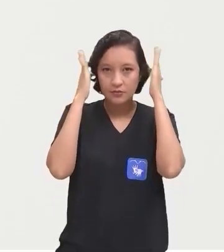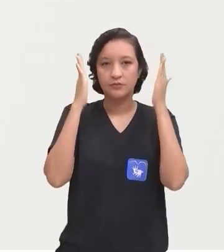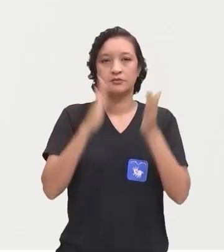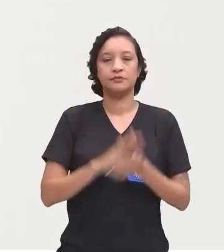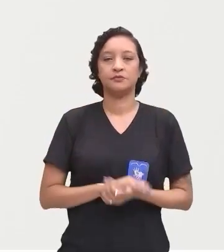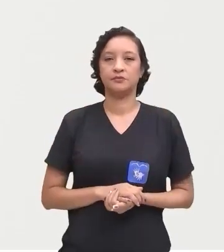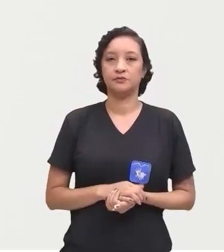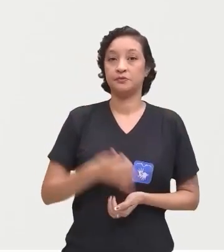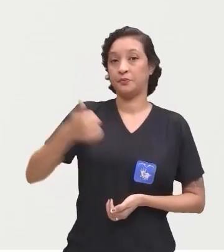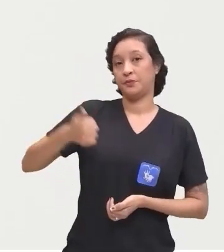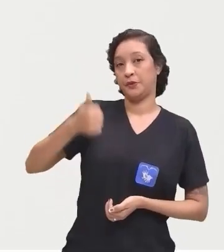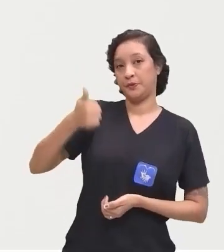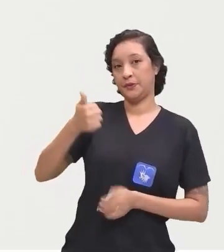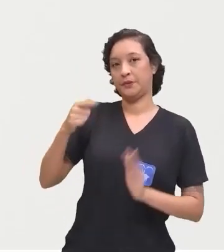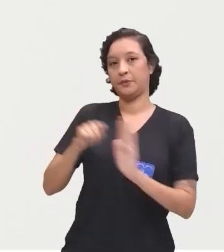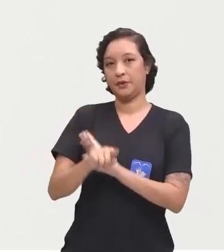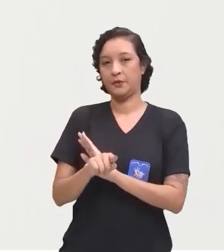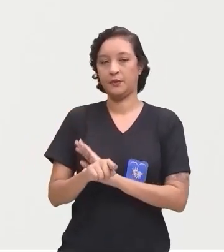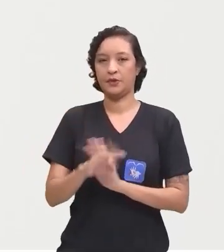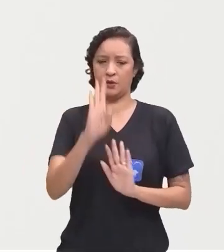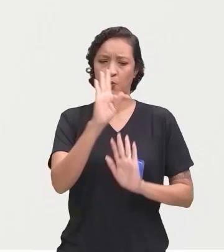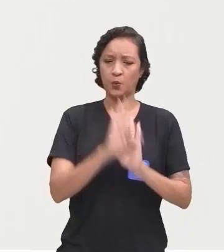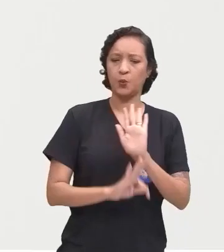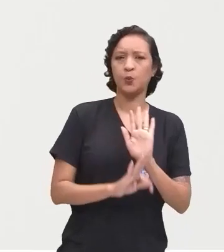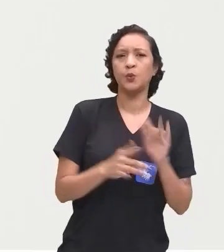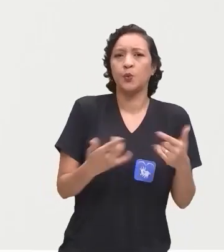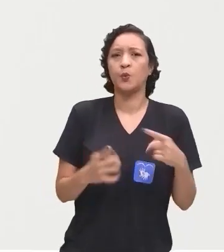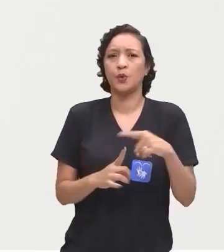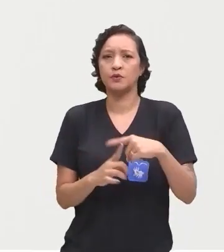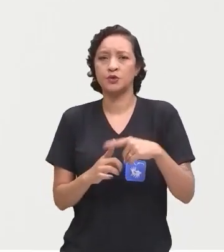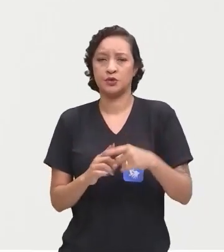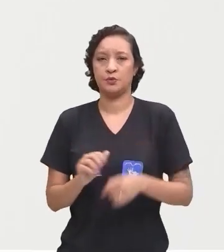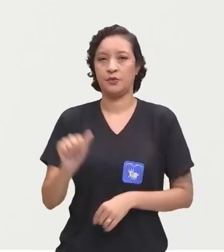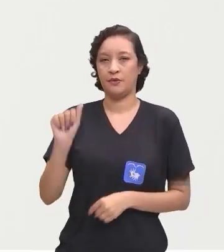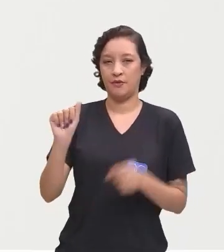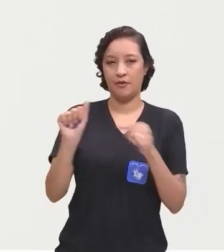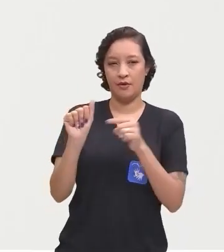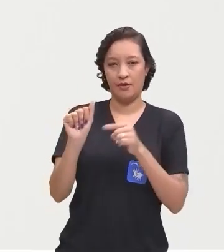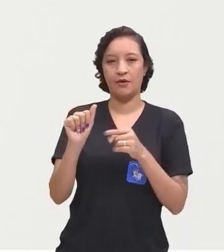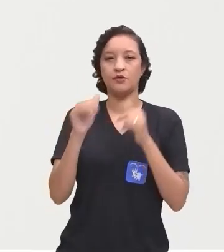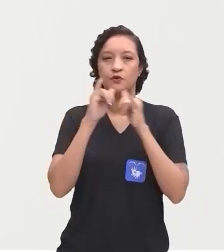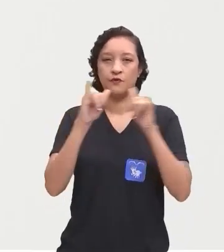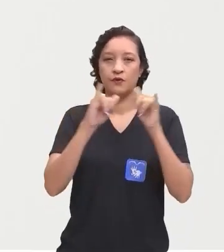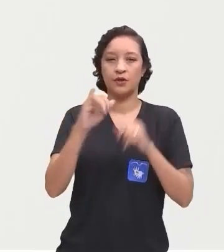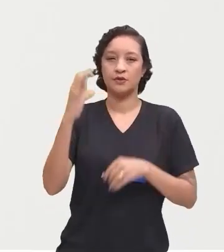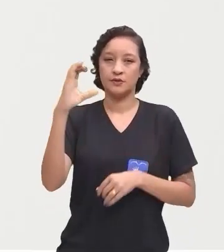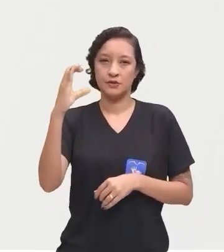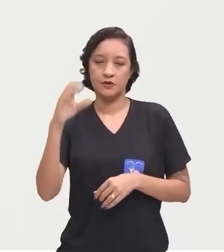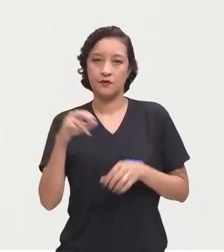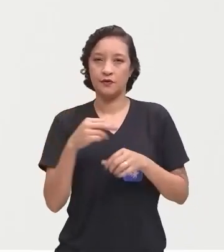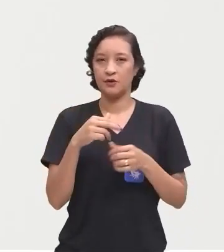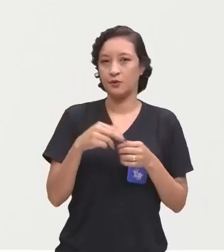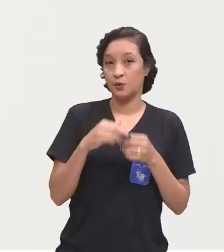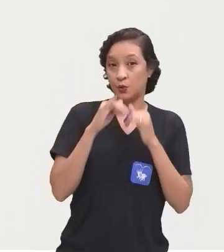Primeira questão. O texto é divulgação científica, notícia, poema